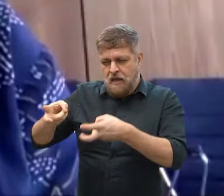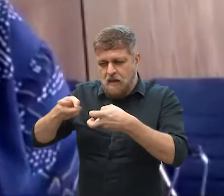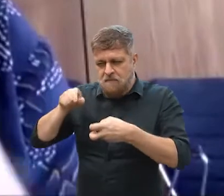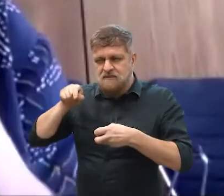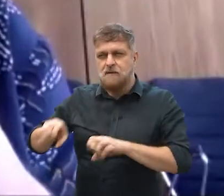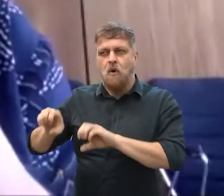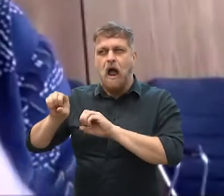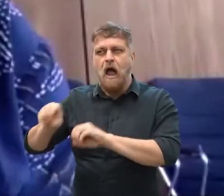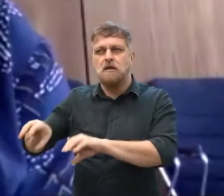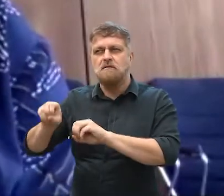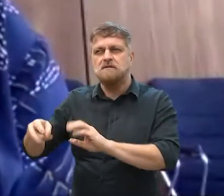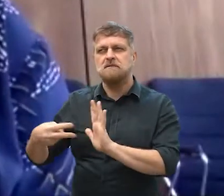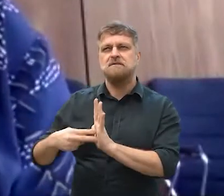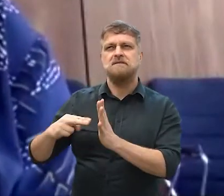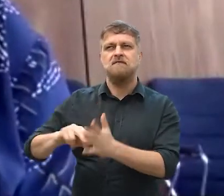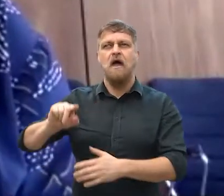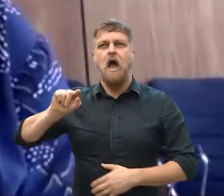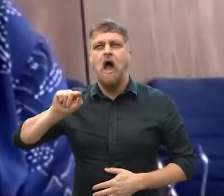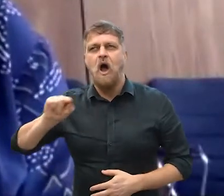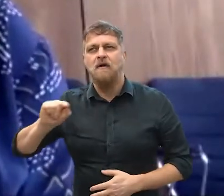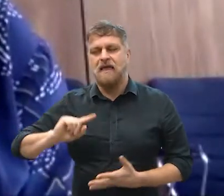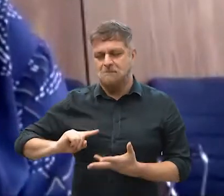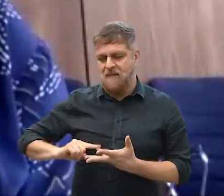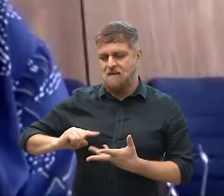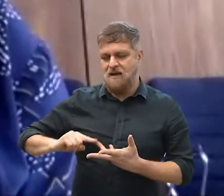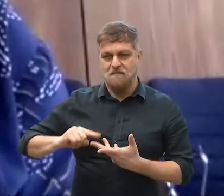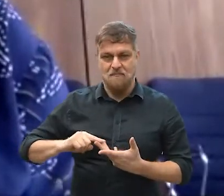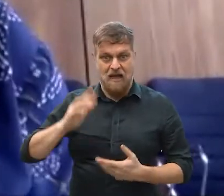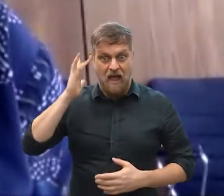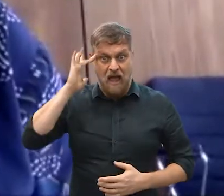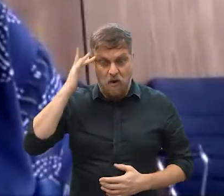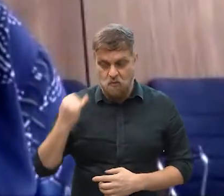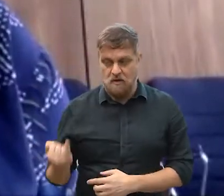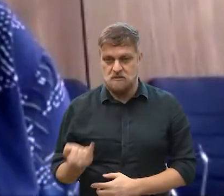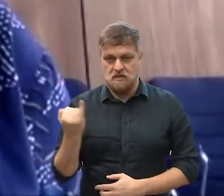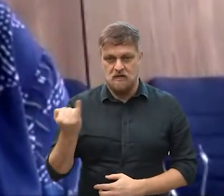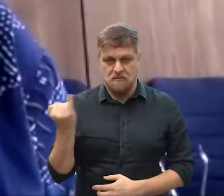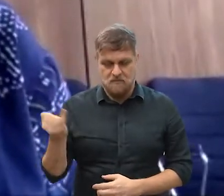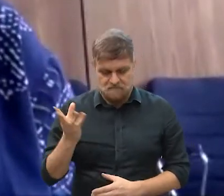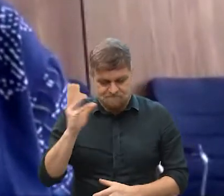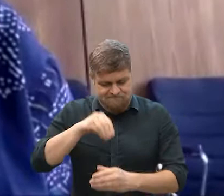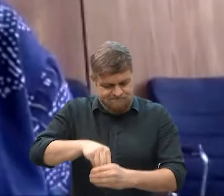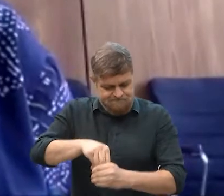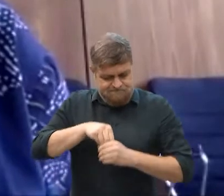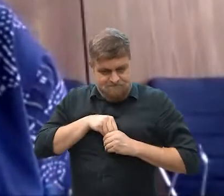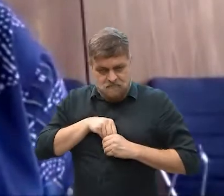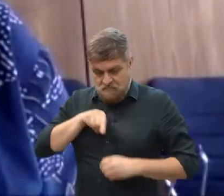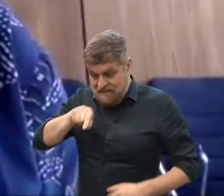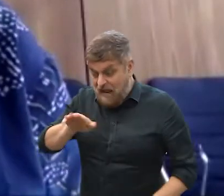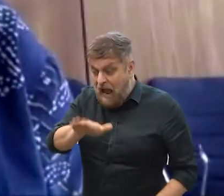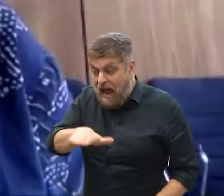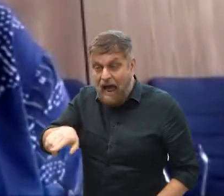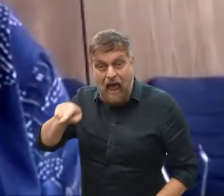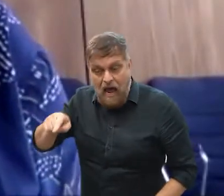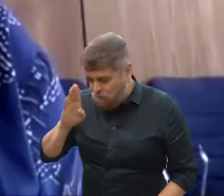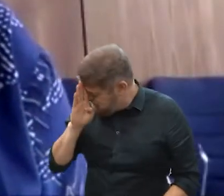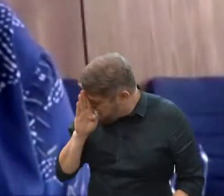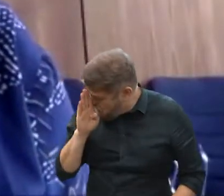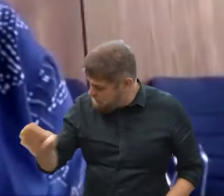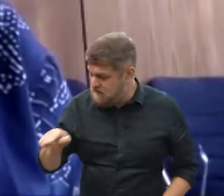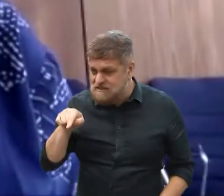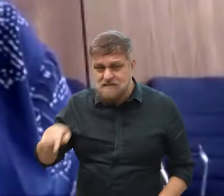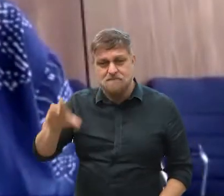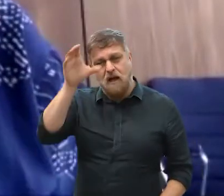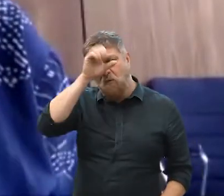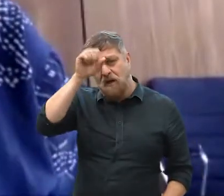integral, que conserva esses valores integrais. Eu acho que é importante a gente manter isso mesmo, colocar esses alunos no centro do processo da